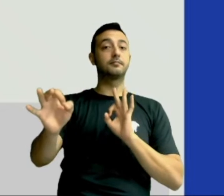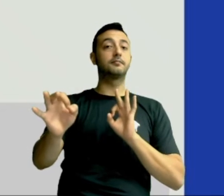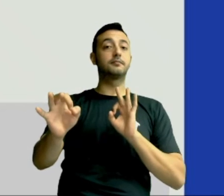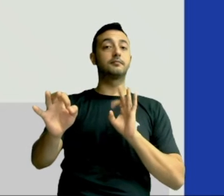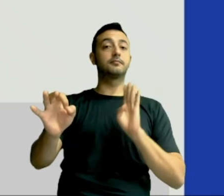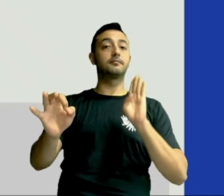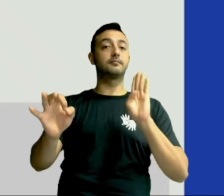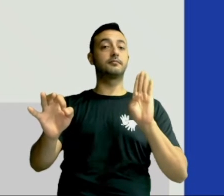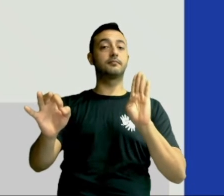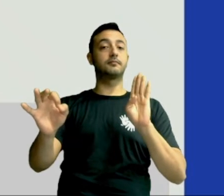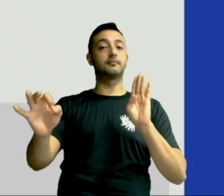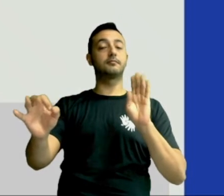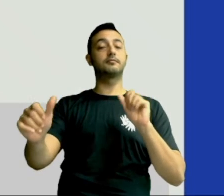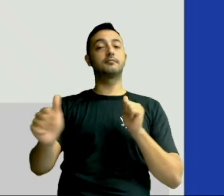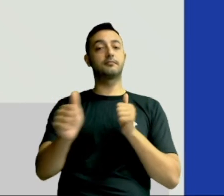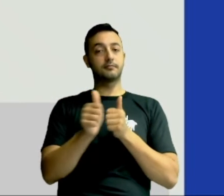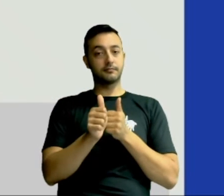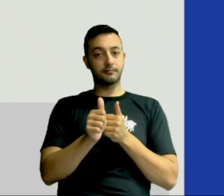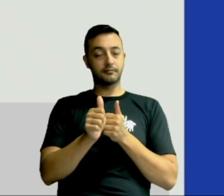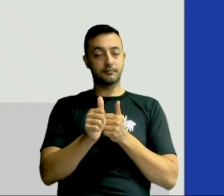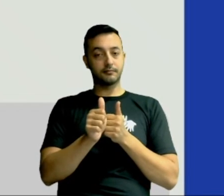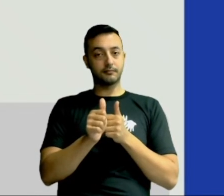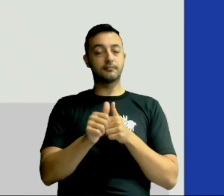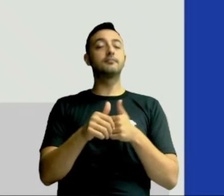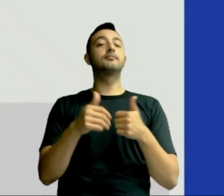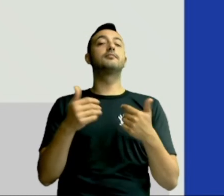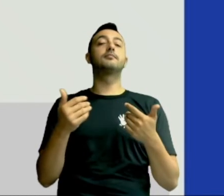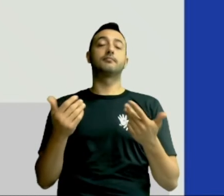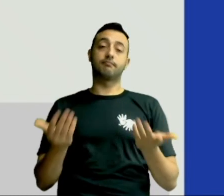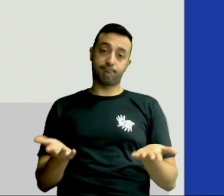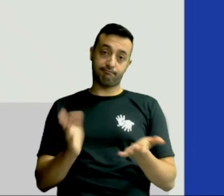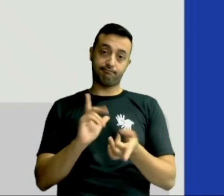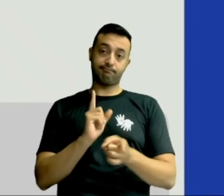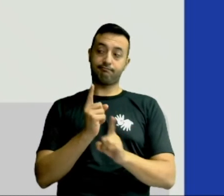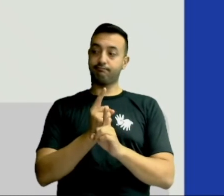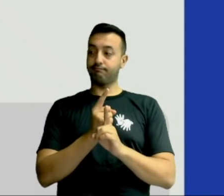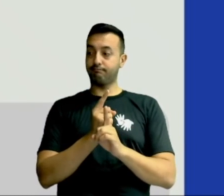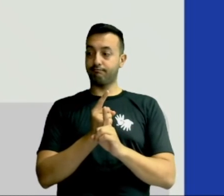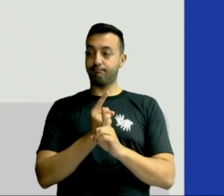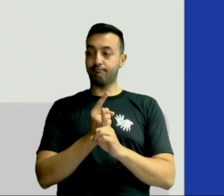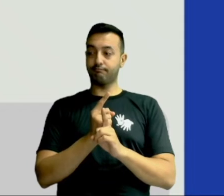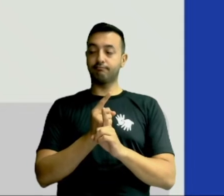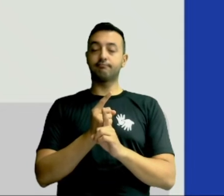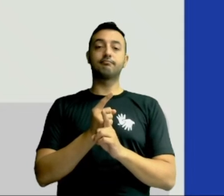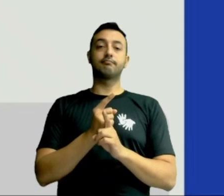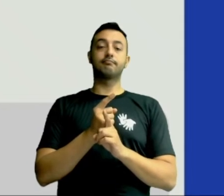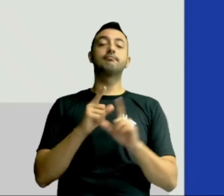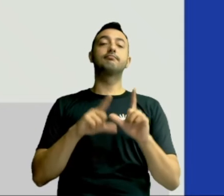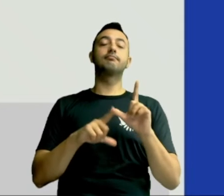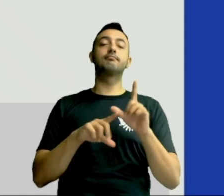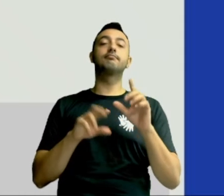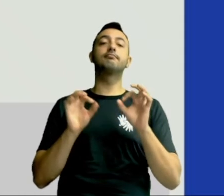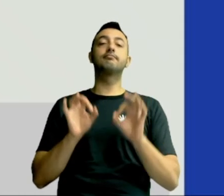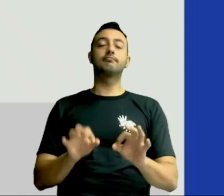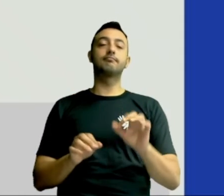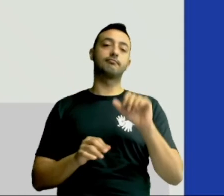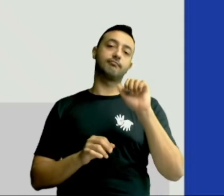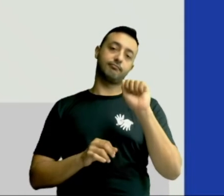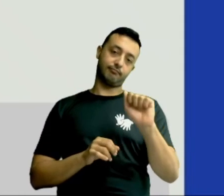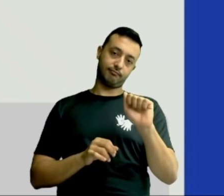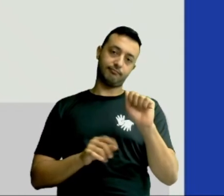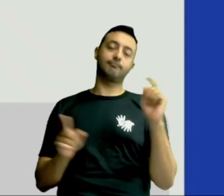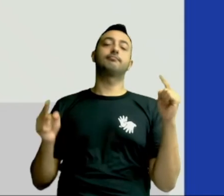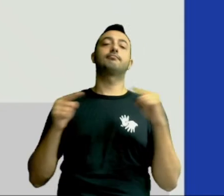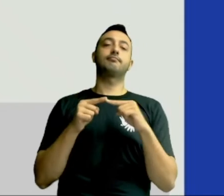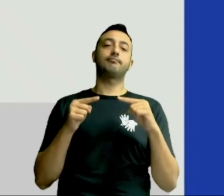distante na letra b o dogue está perto então a gente já gente fica aqui a letra correta é a letra a